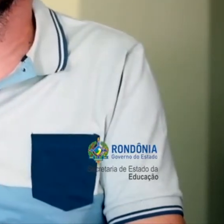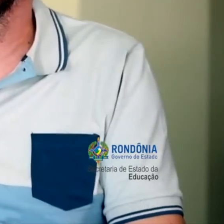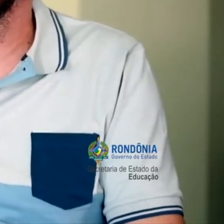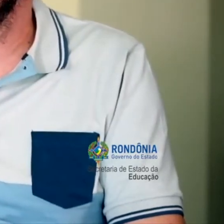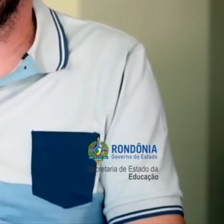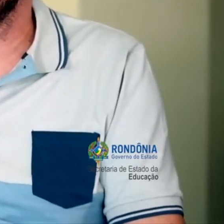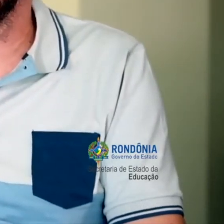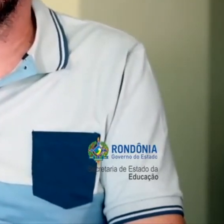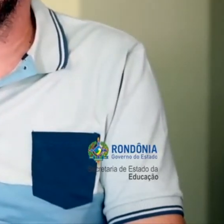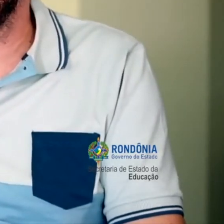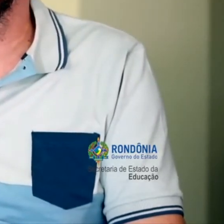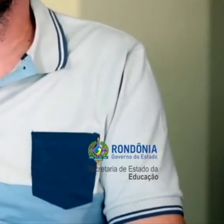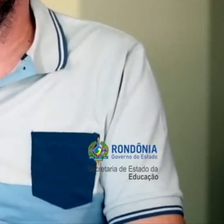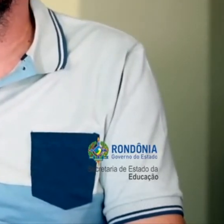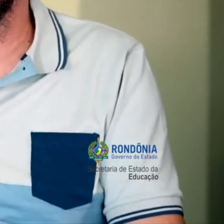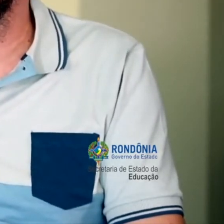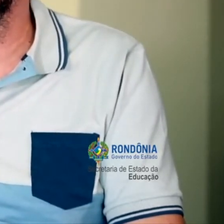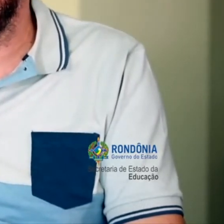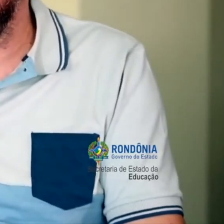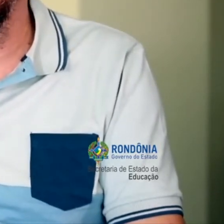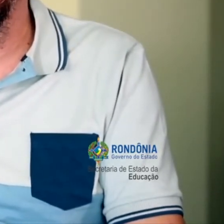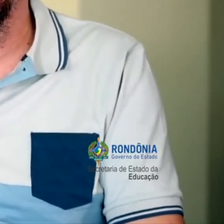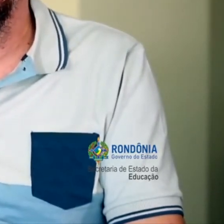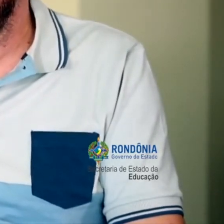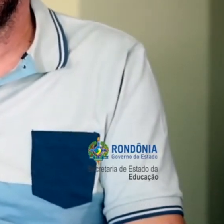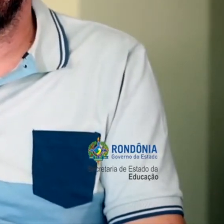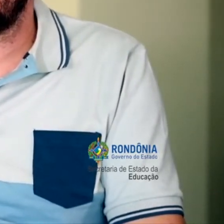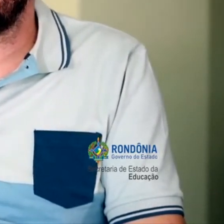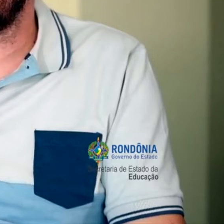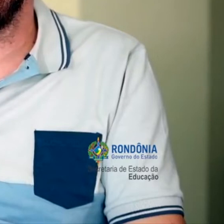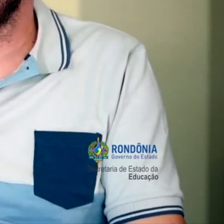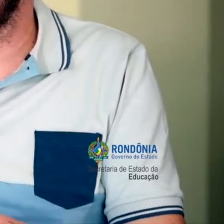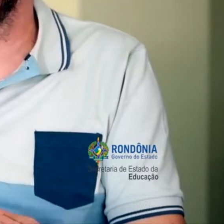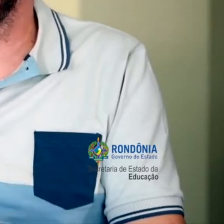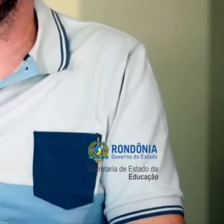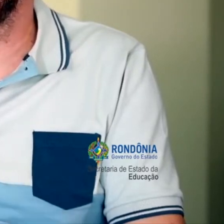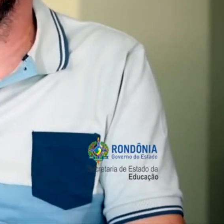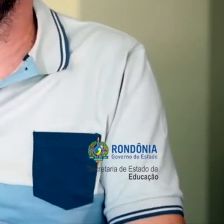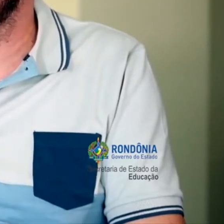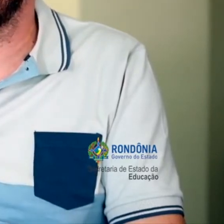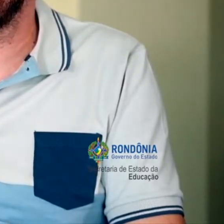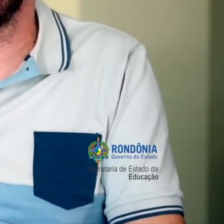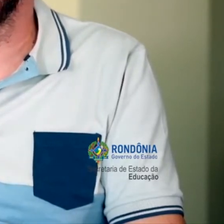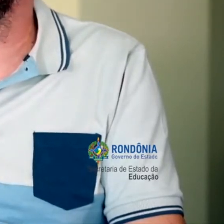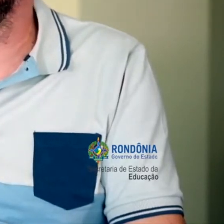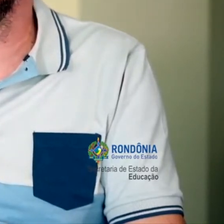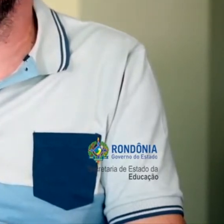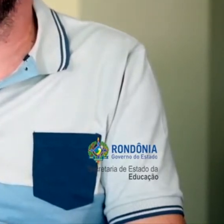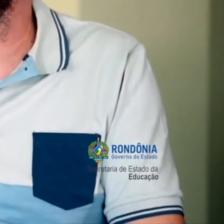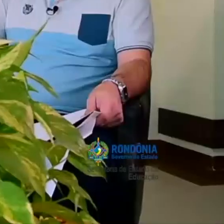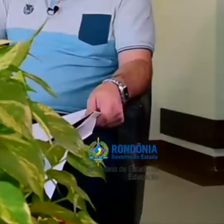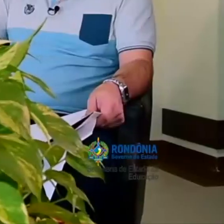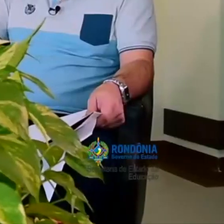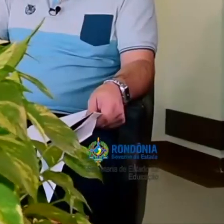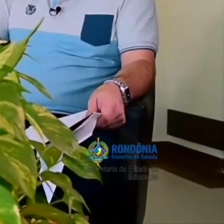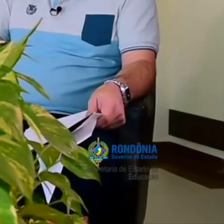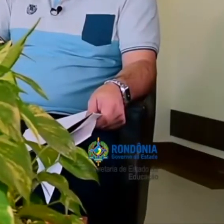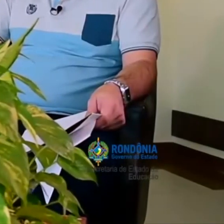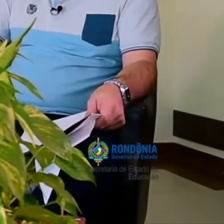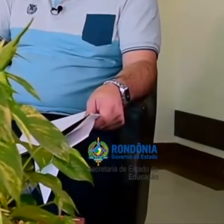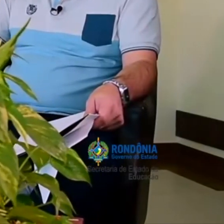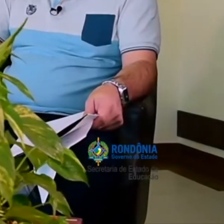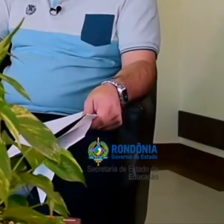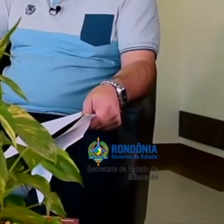razão. A razão sempre era serva da fé. Então, o escolasticismo se caracteriza por esse